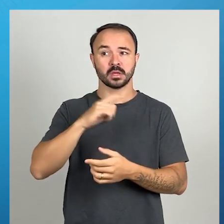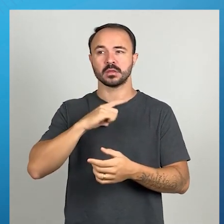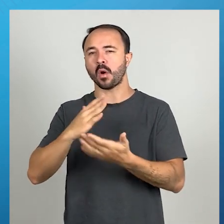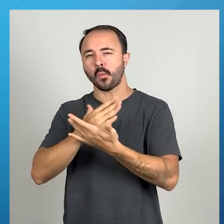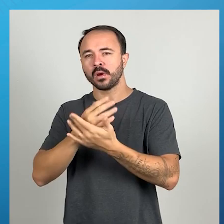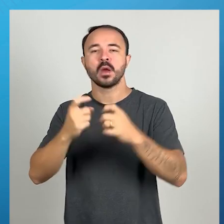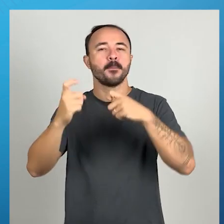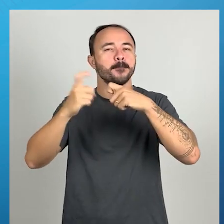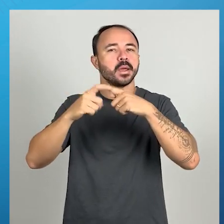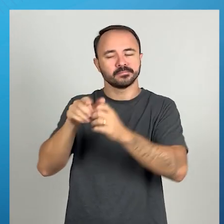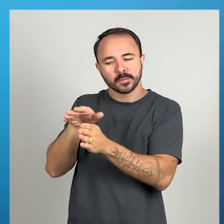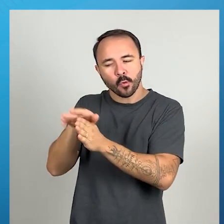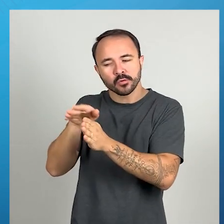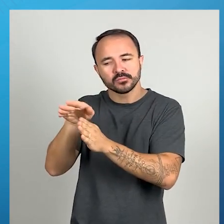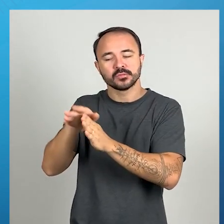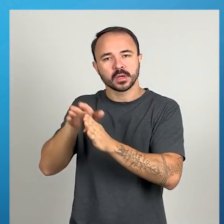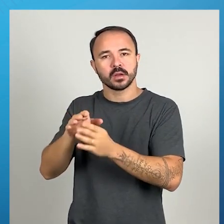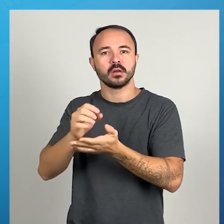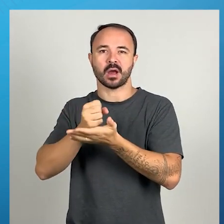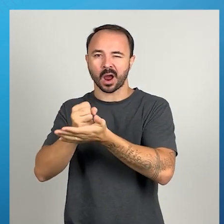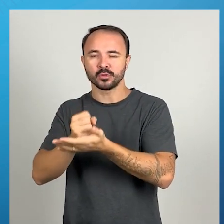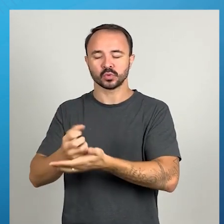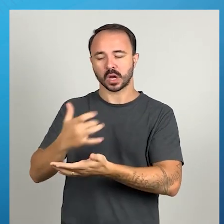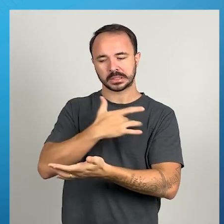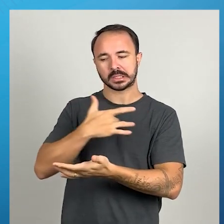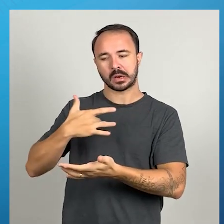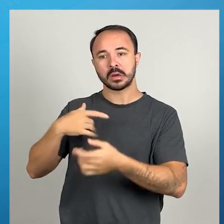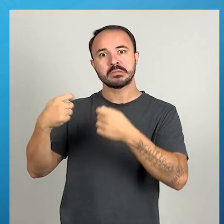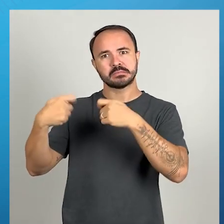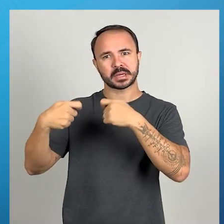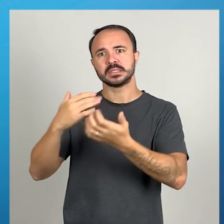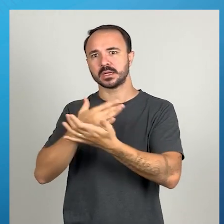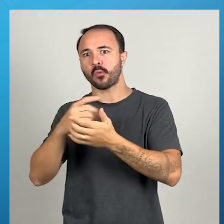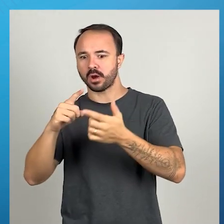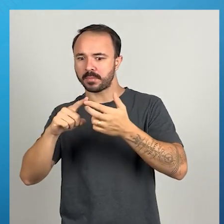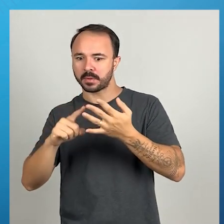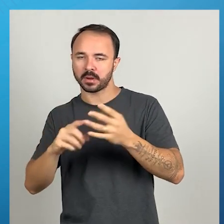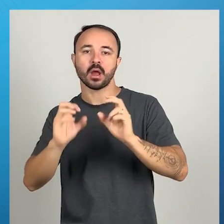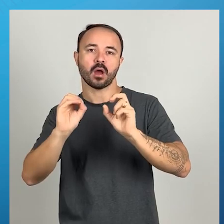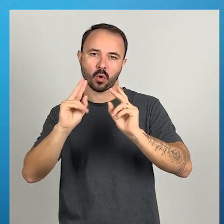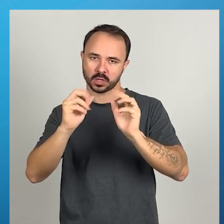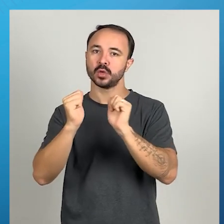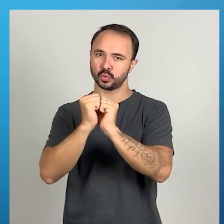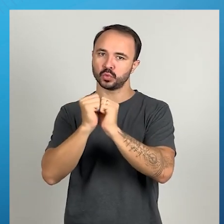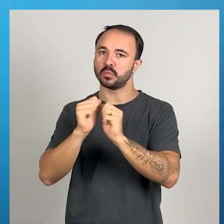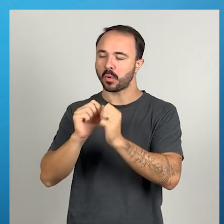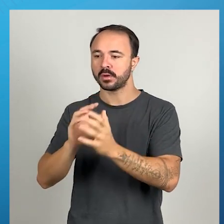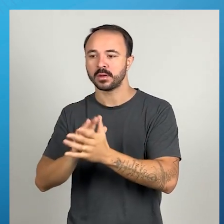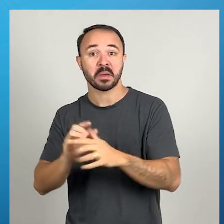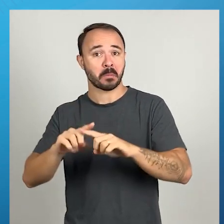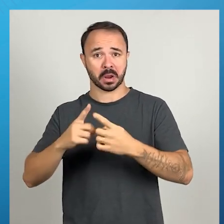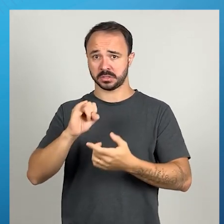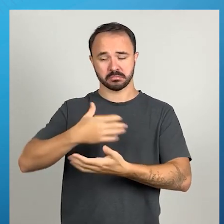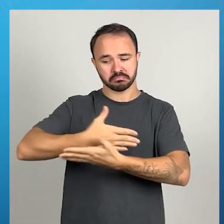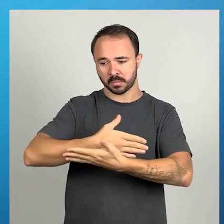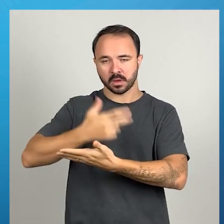seja necessário fazer uma complementação com fórmula. Mas caso contrário, a mãe estando saudável e essa criança também apresentando desenvolvimento,